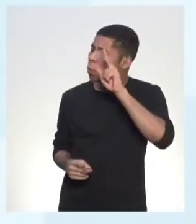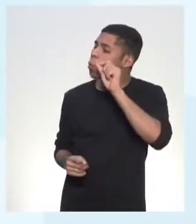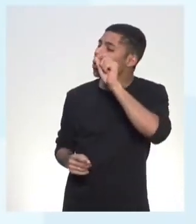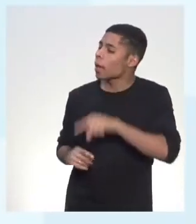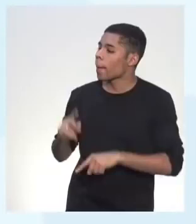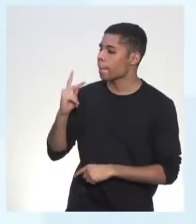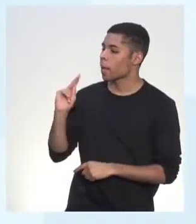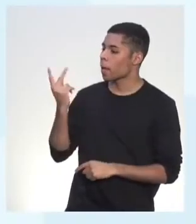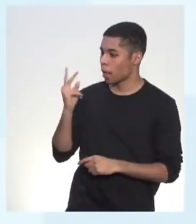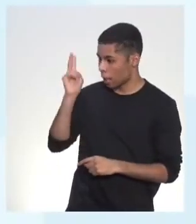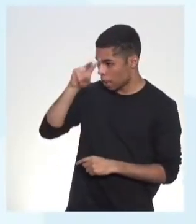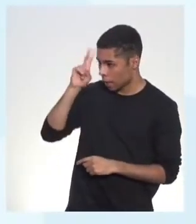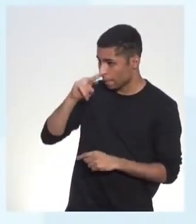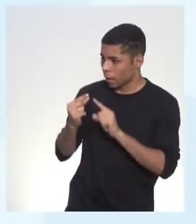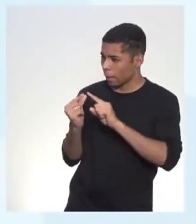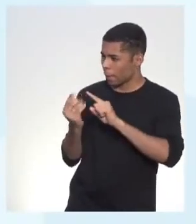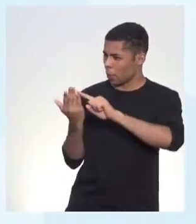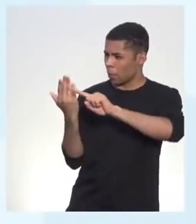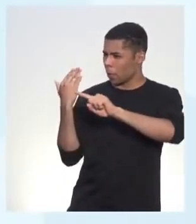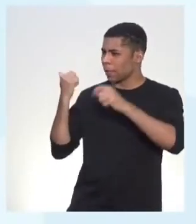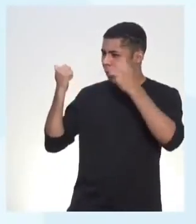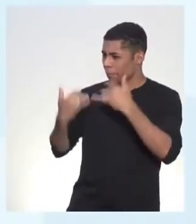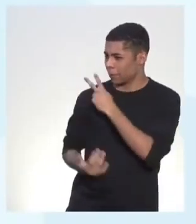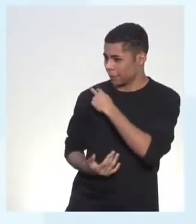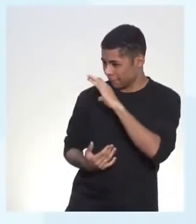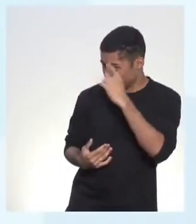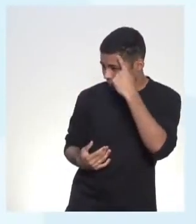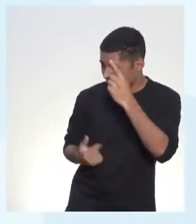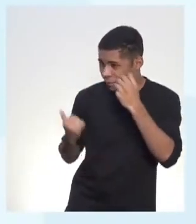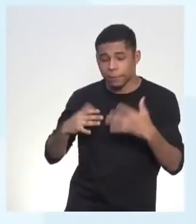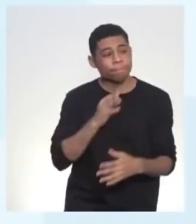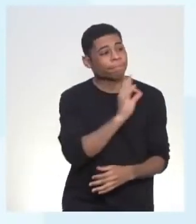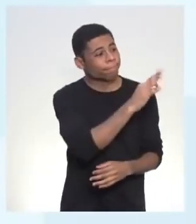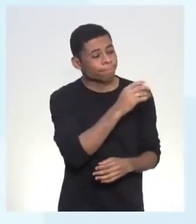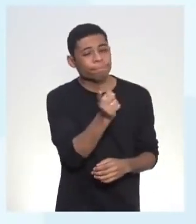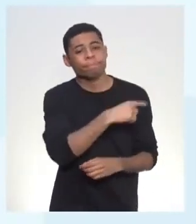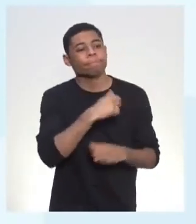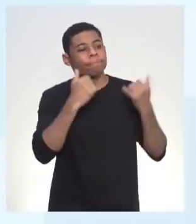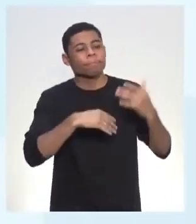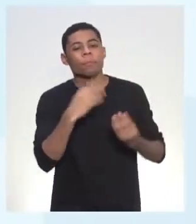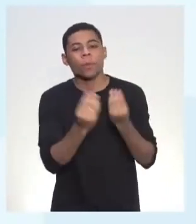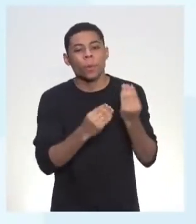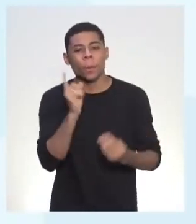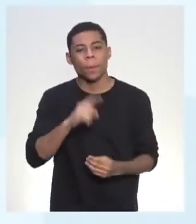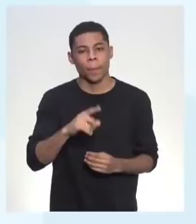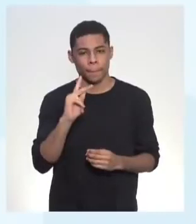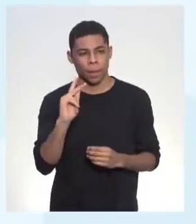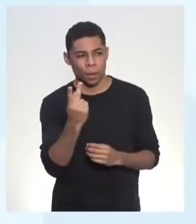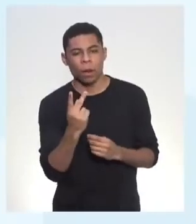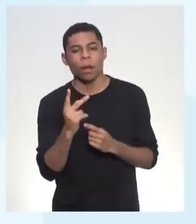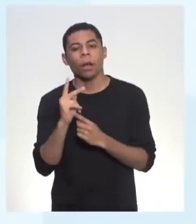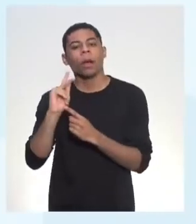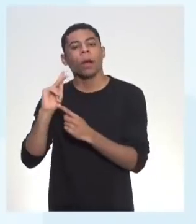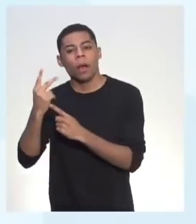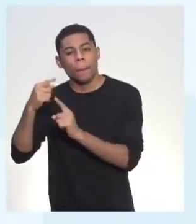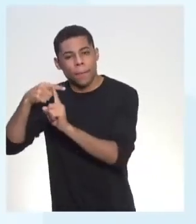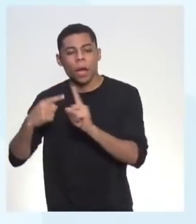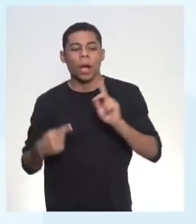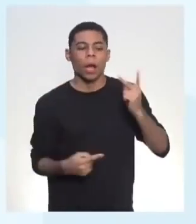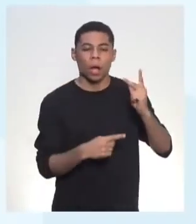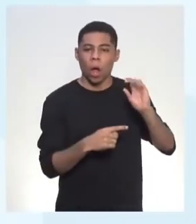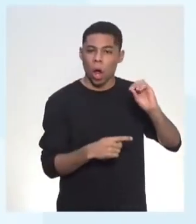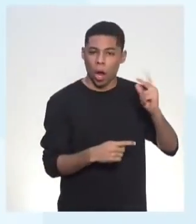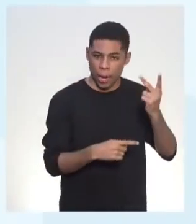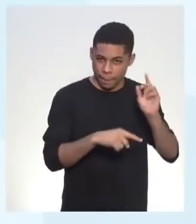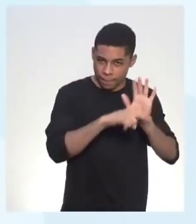pH? Acabamos de falar sobre isso. Acabamos no segundo ano, né? Já estamos falando sobre o potencial hidrogeniônico, né? E quando a gente pode usar aí uma escala